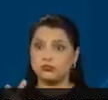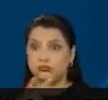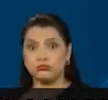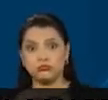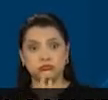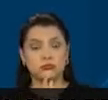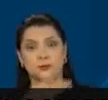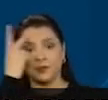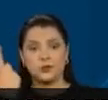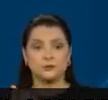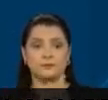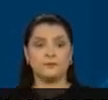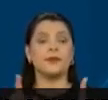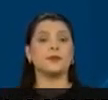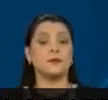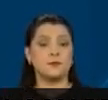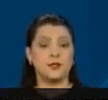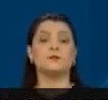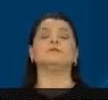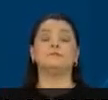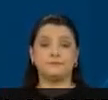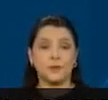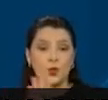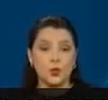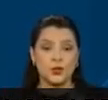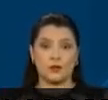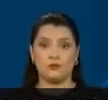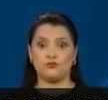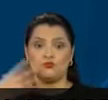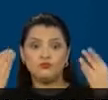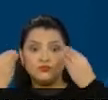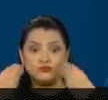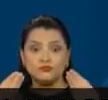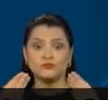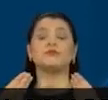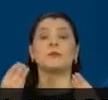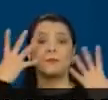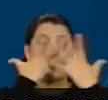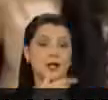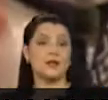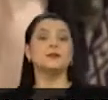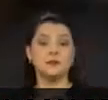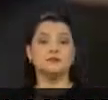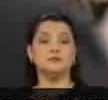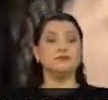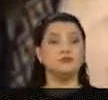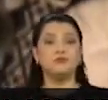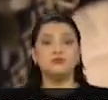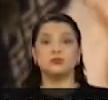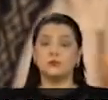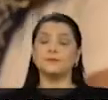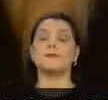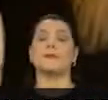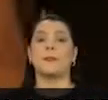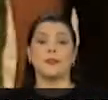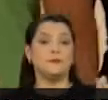pelos consumidores seguidas pelos itens de cuidado pessoal beleza e eletrodomésticos neste Shopping a